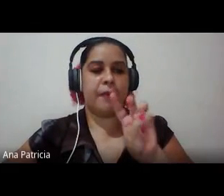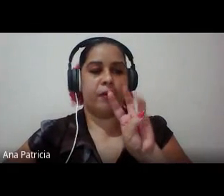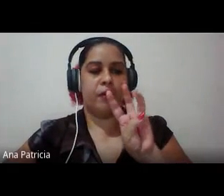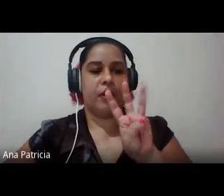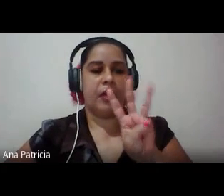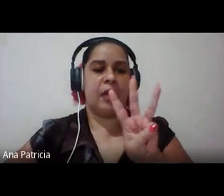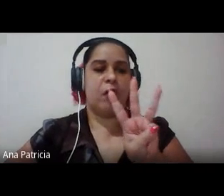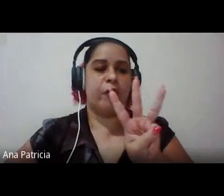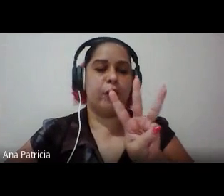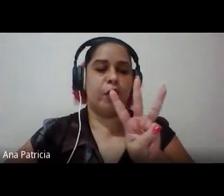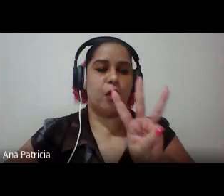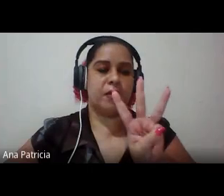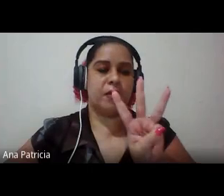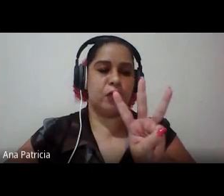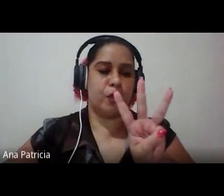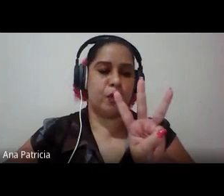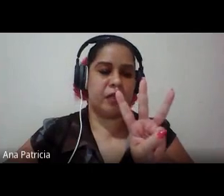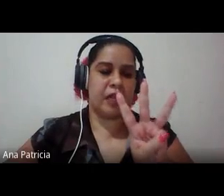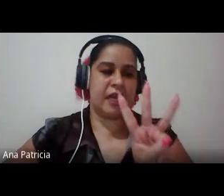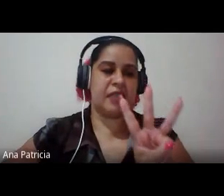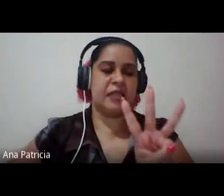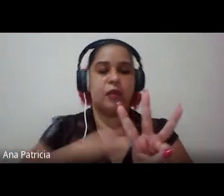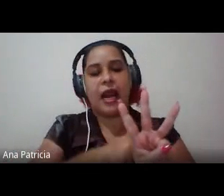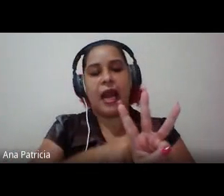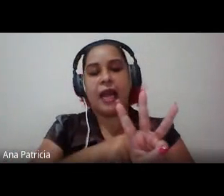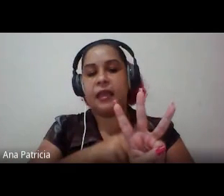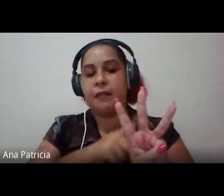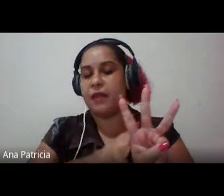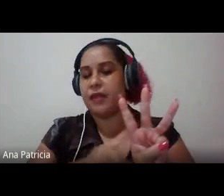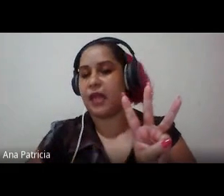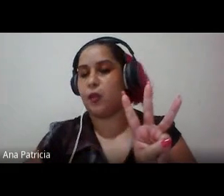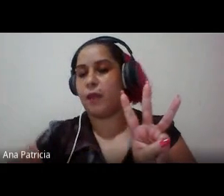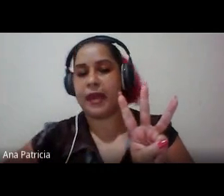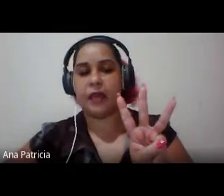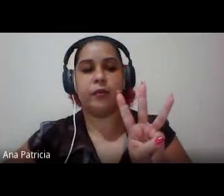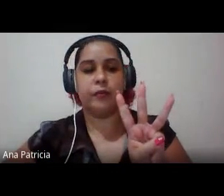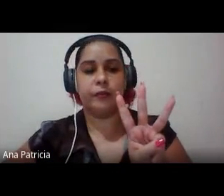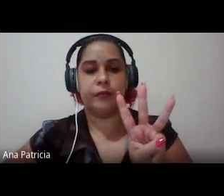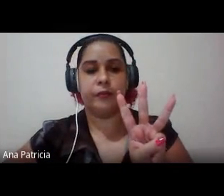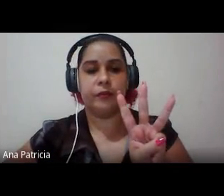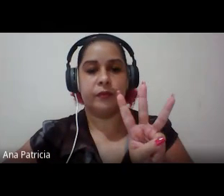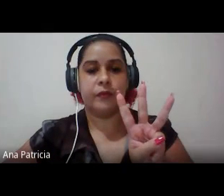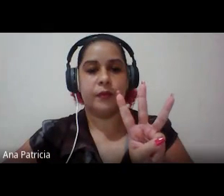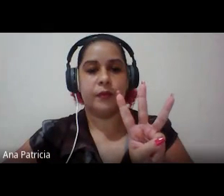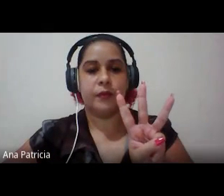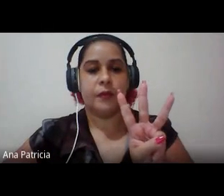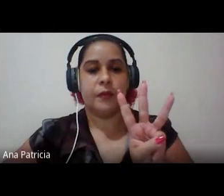W, ele configura como se fosse o número 3, dedo anelar e médio indicador aberto.